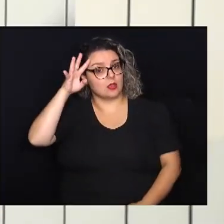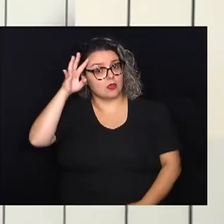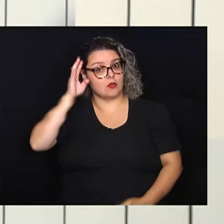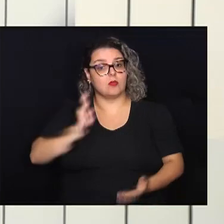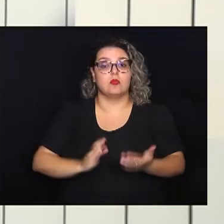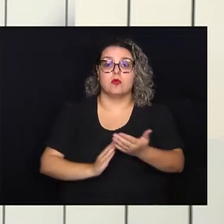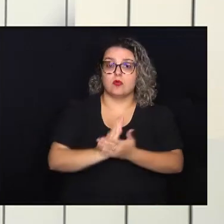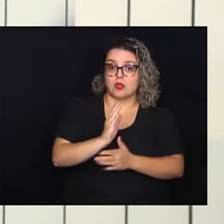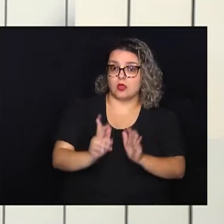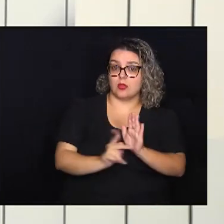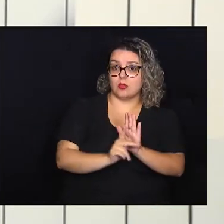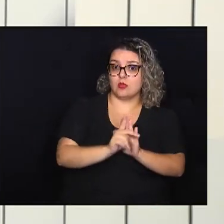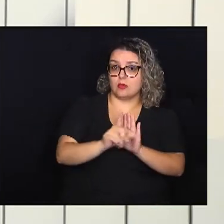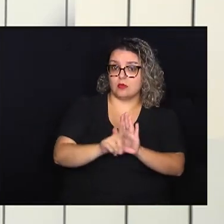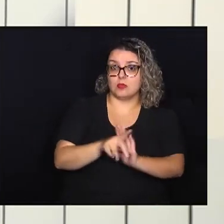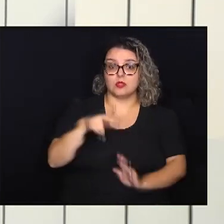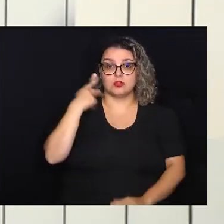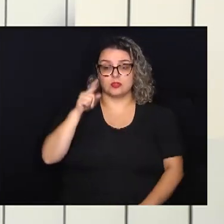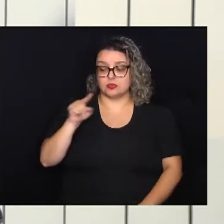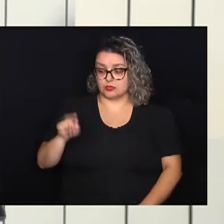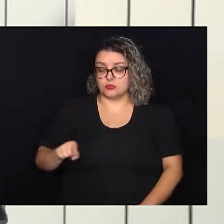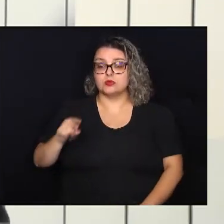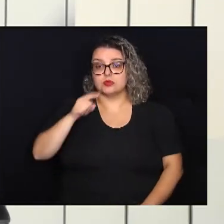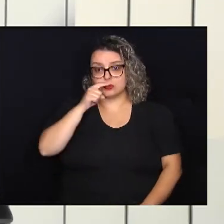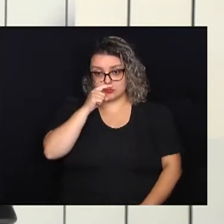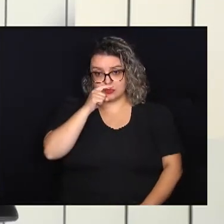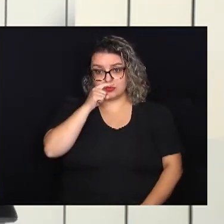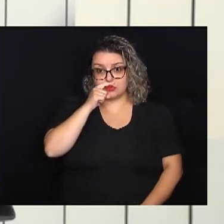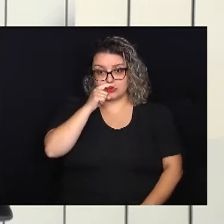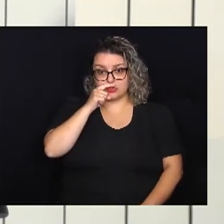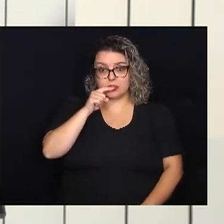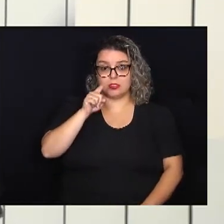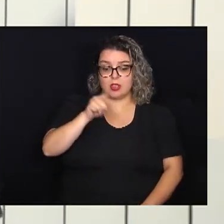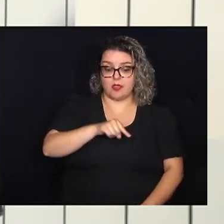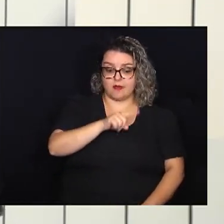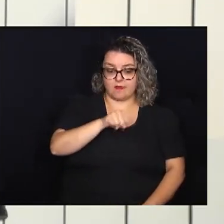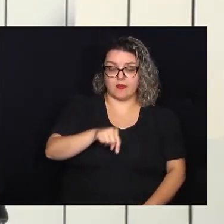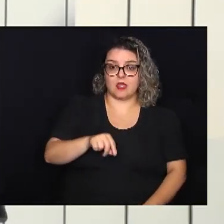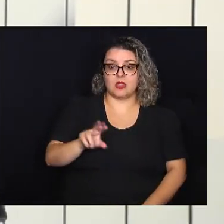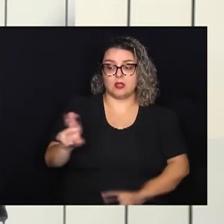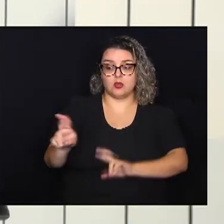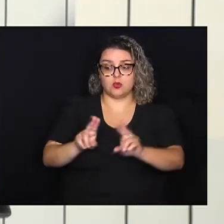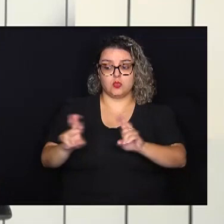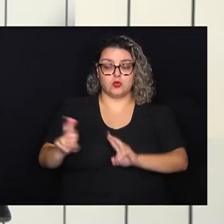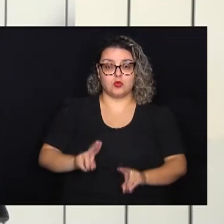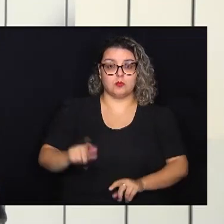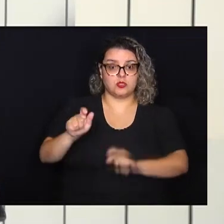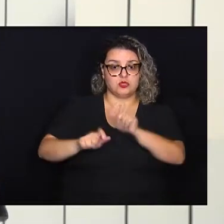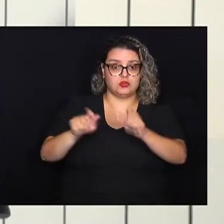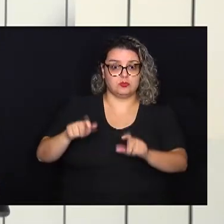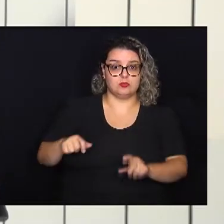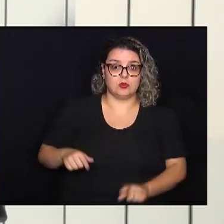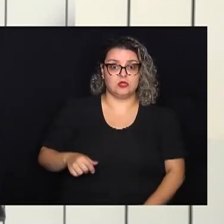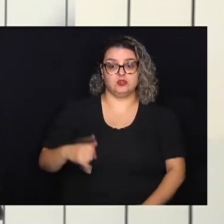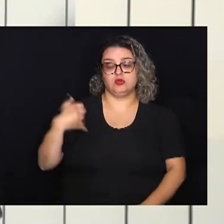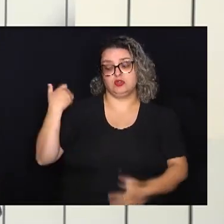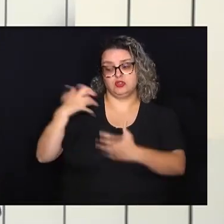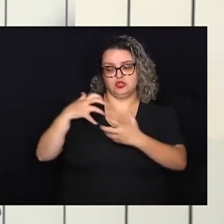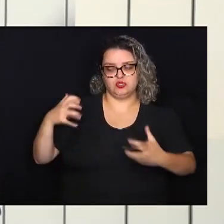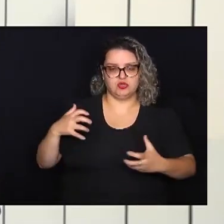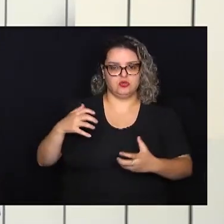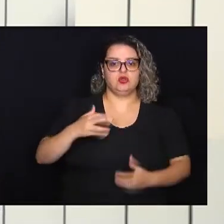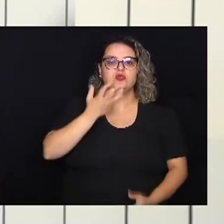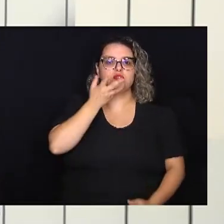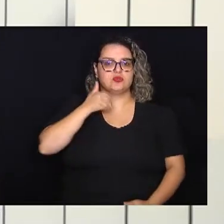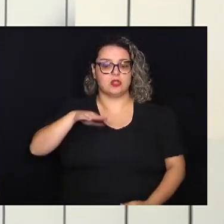aprovado um projeto de lei do Vereador Zé Carlos que Veda a nomeação de agressores de idosos crianças e